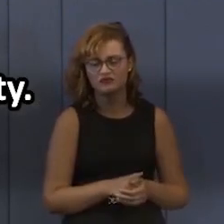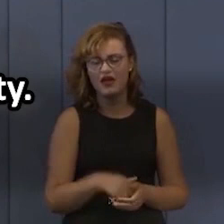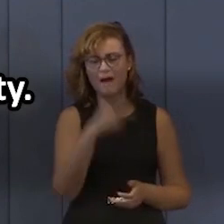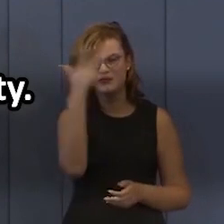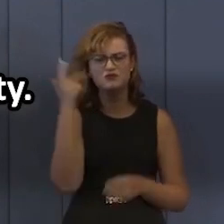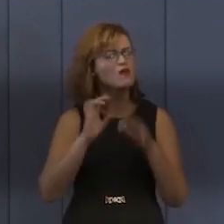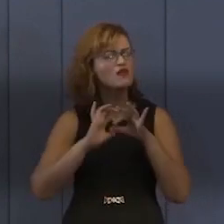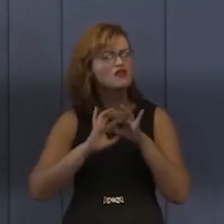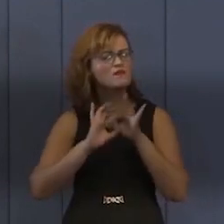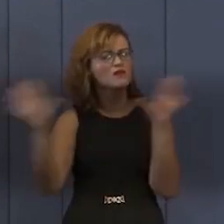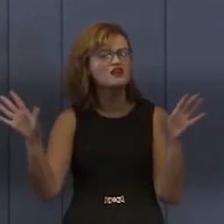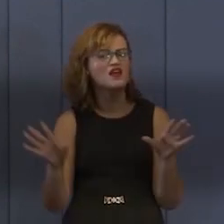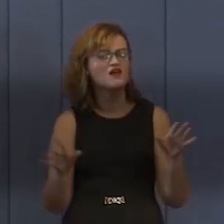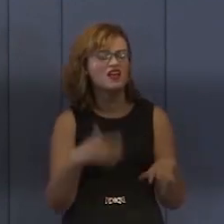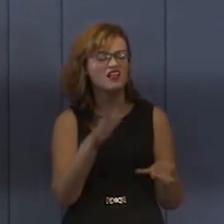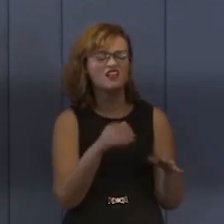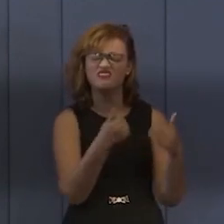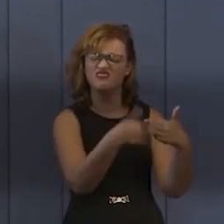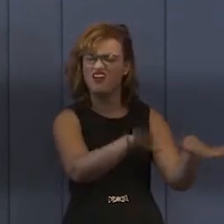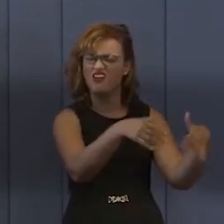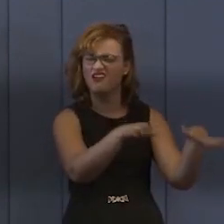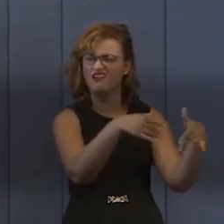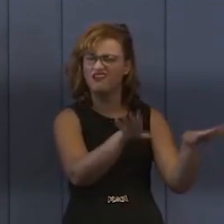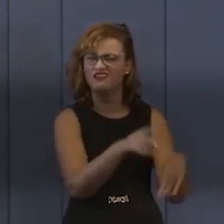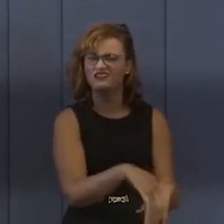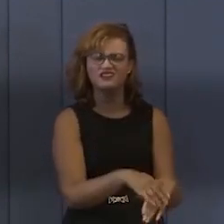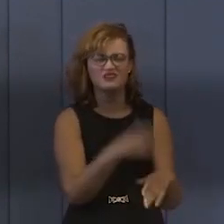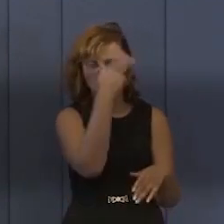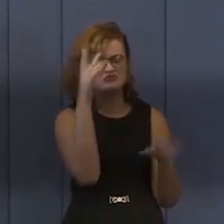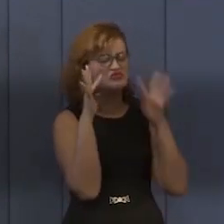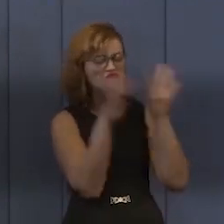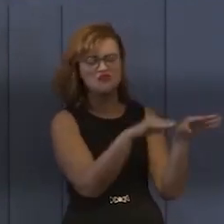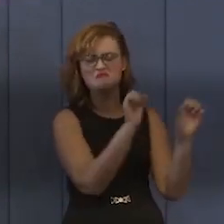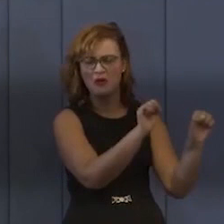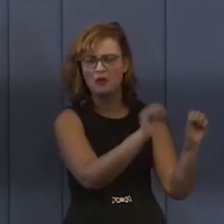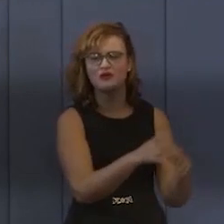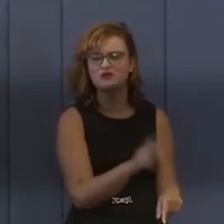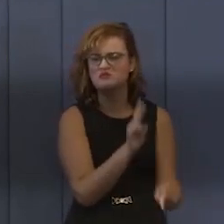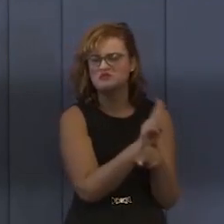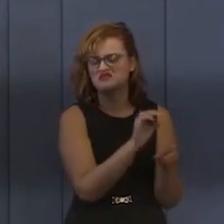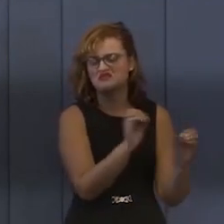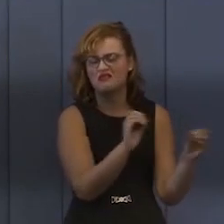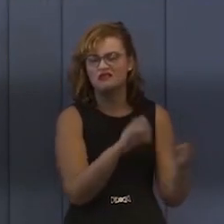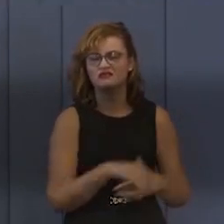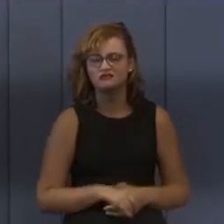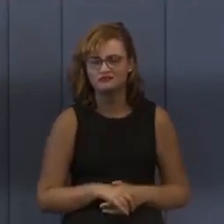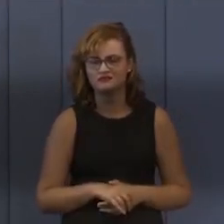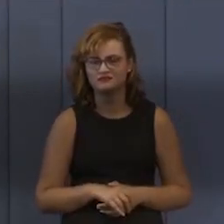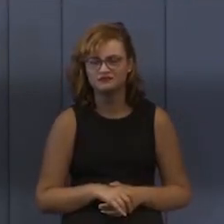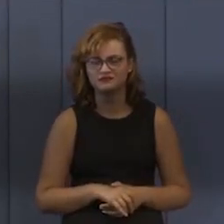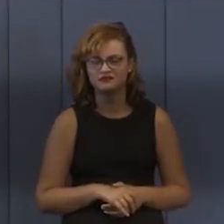de vulnerabilidade. O liberal, ele gosta de desproteger, ele adora expor as